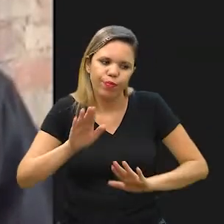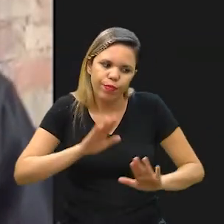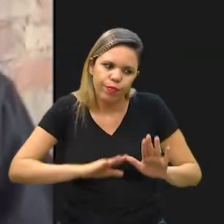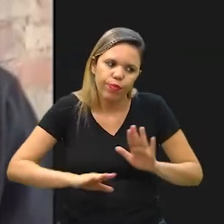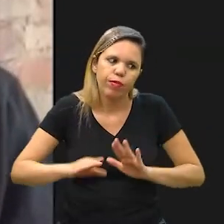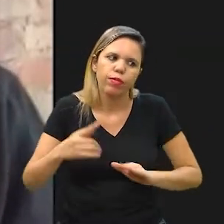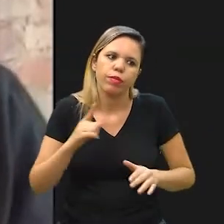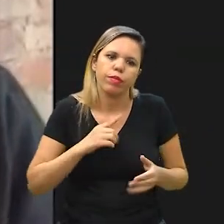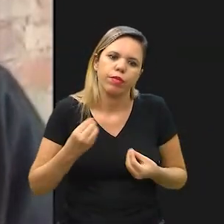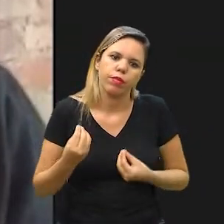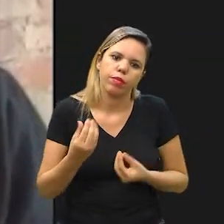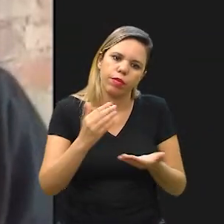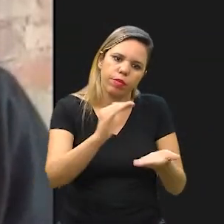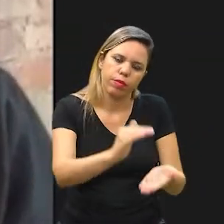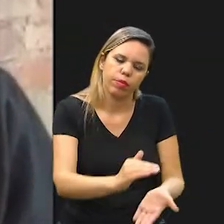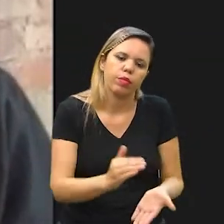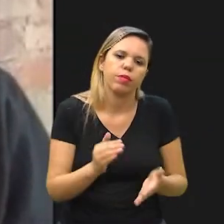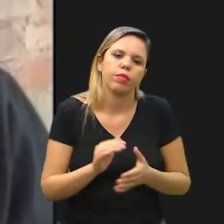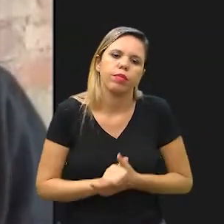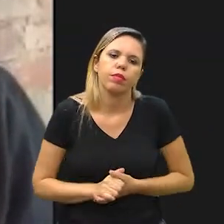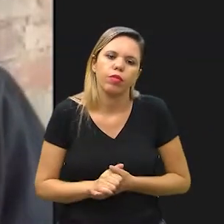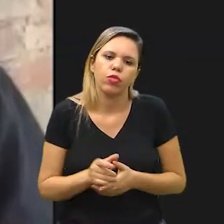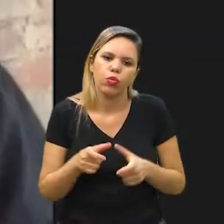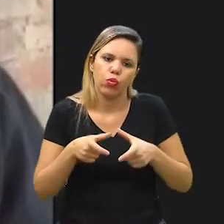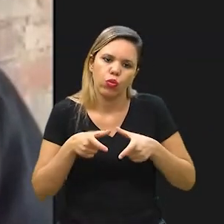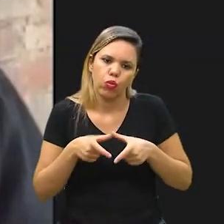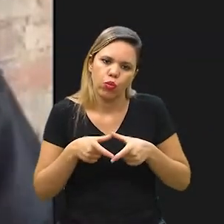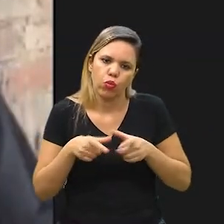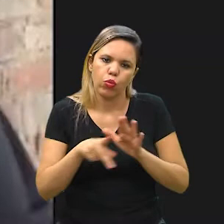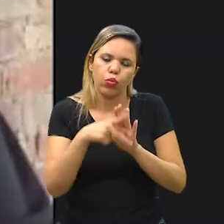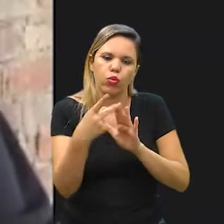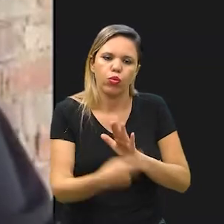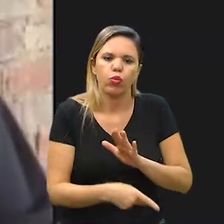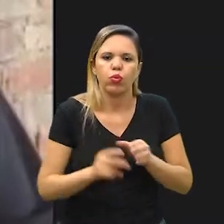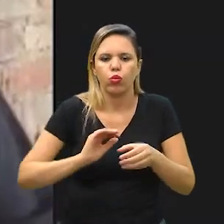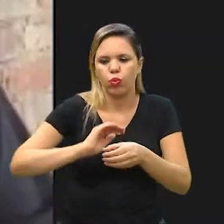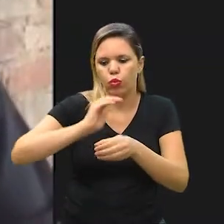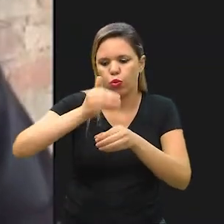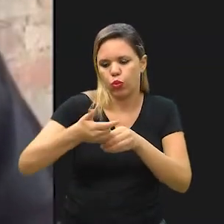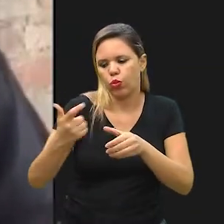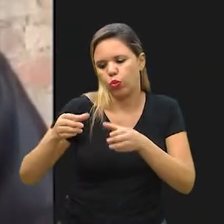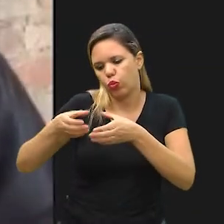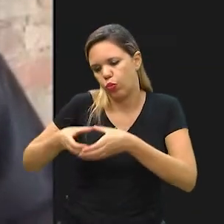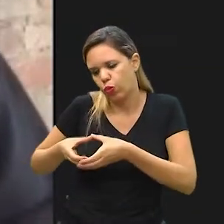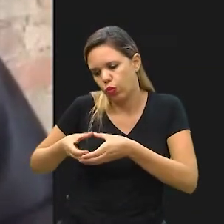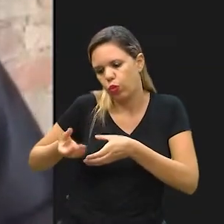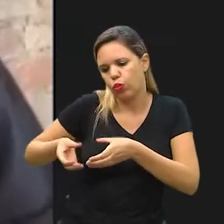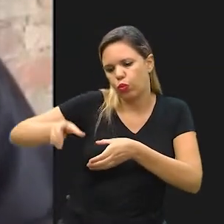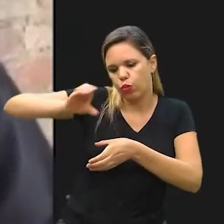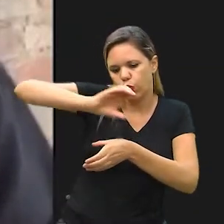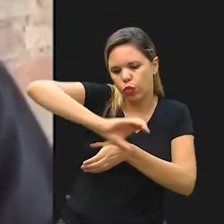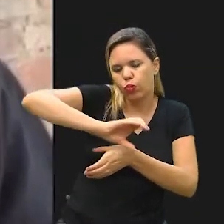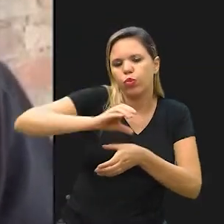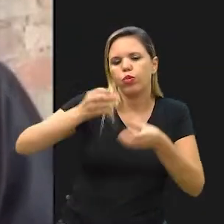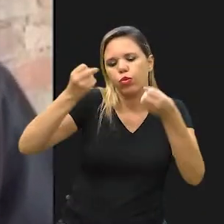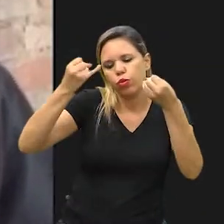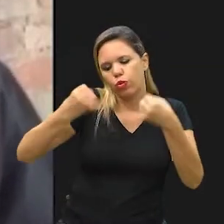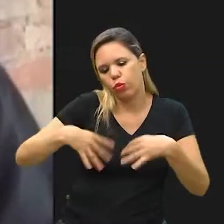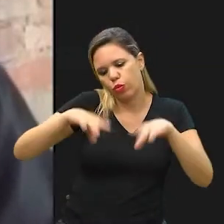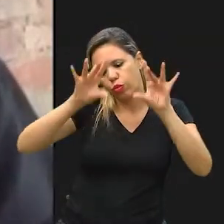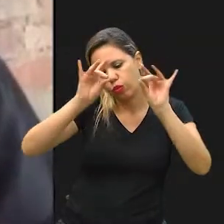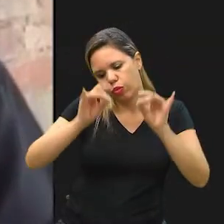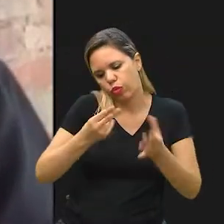A gente manda fatia numa embalagem própria, cobertura em outra, tudo explicadinho, às vezes